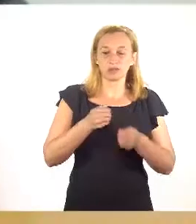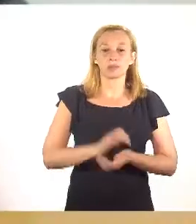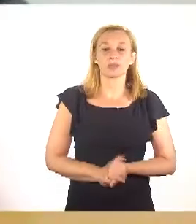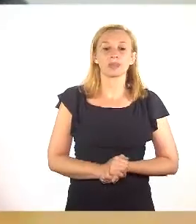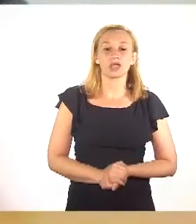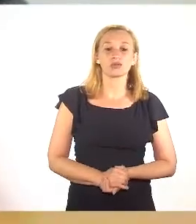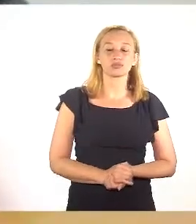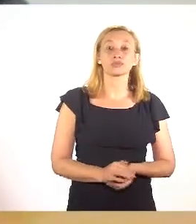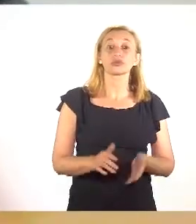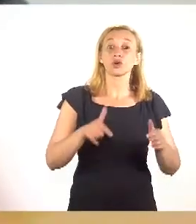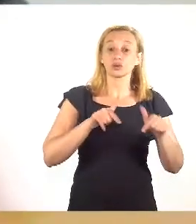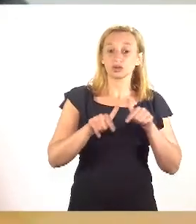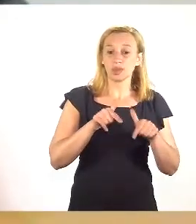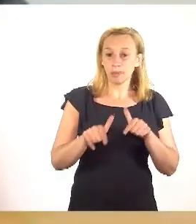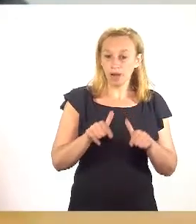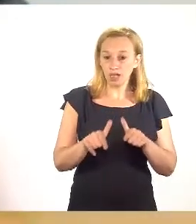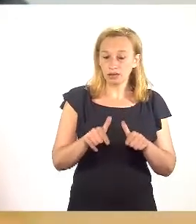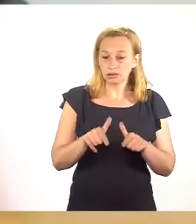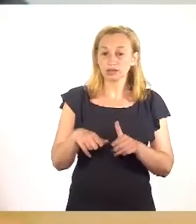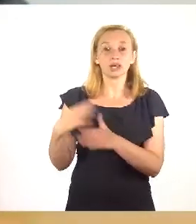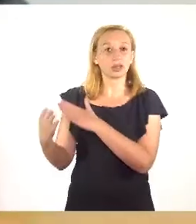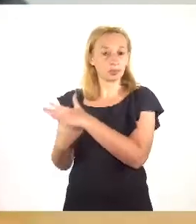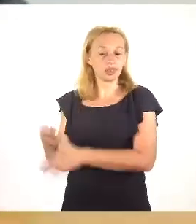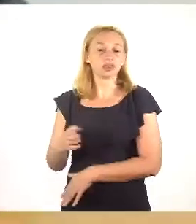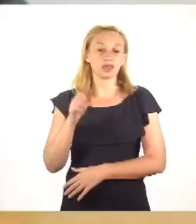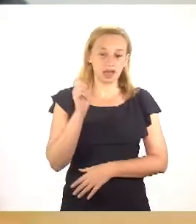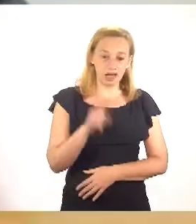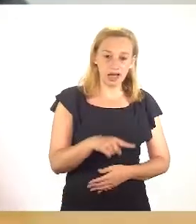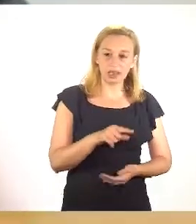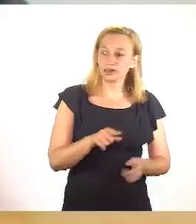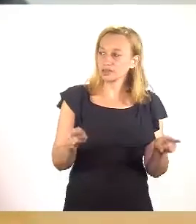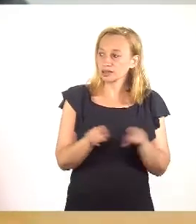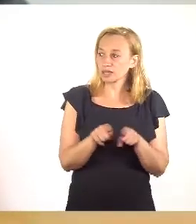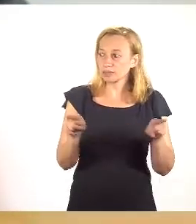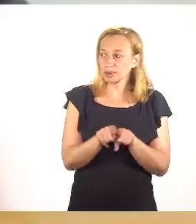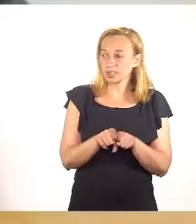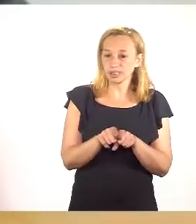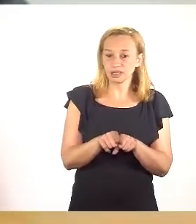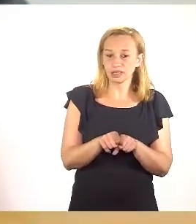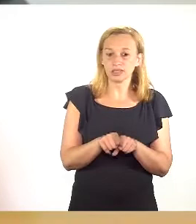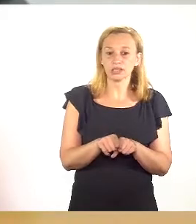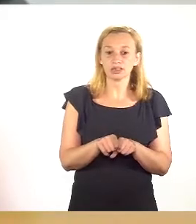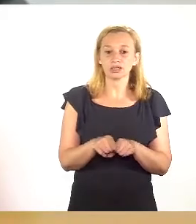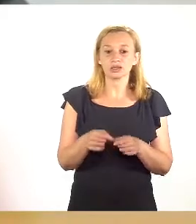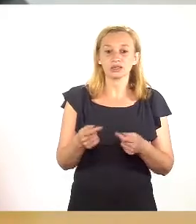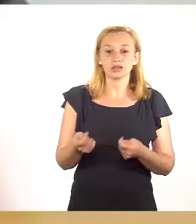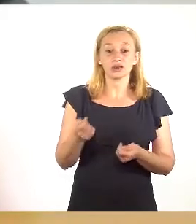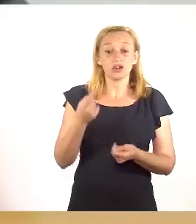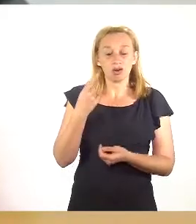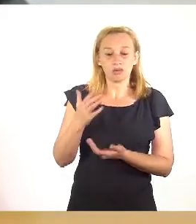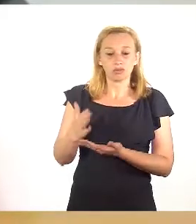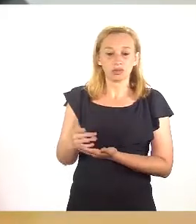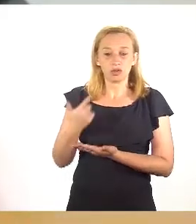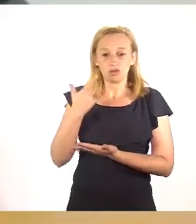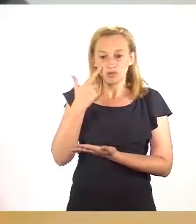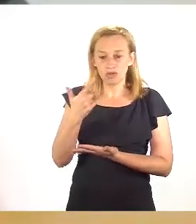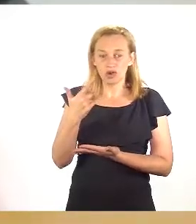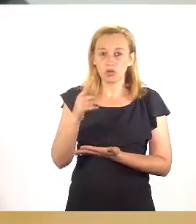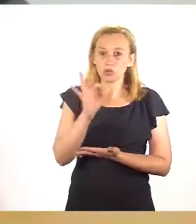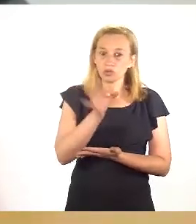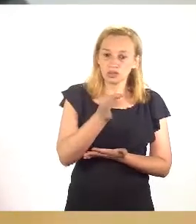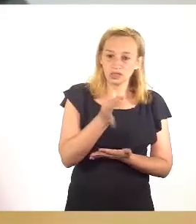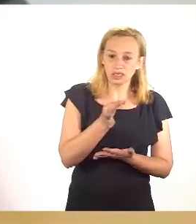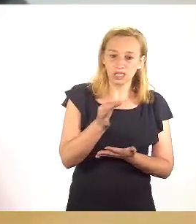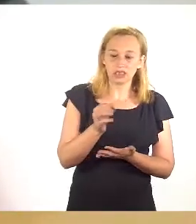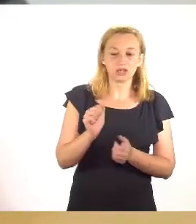papel da agência é exatamente também averiguar a prestação de serviço adequada, isso, claro, leva